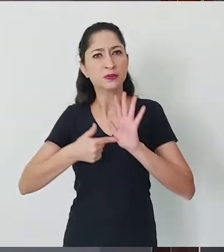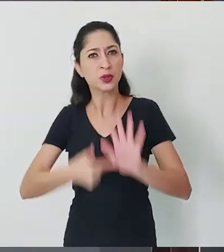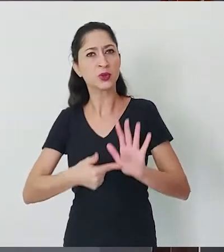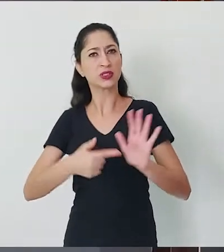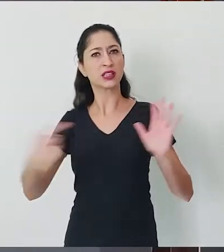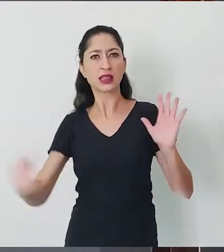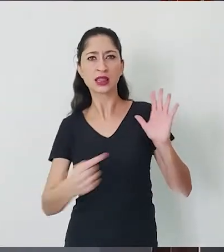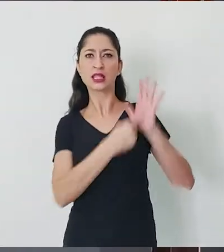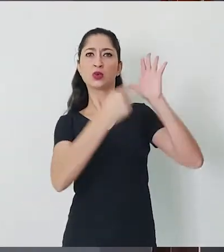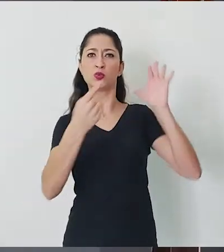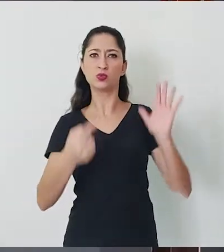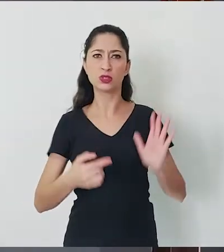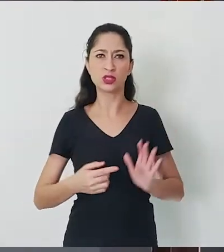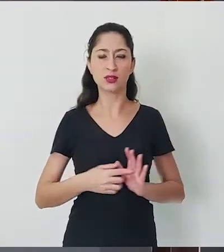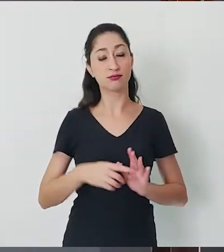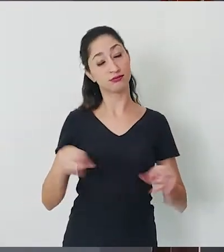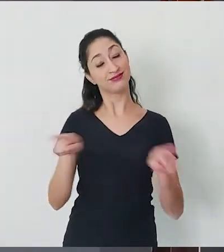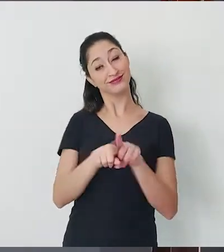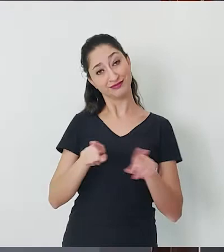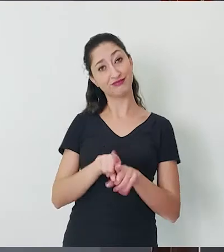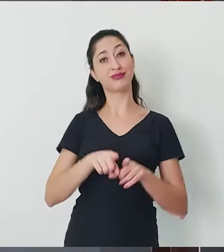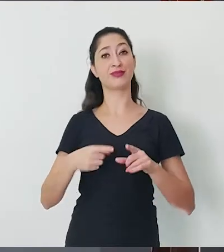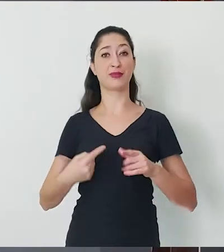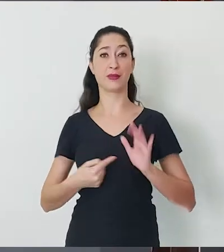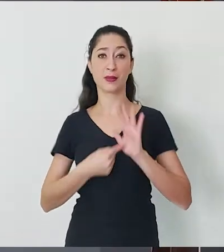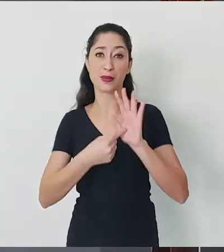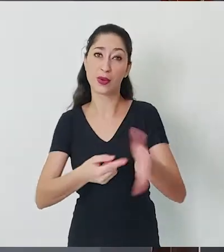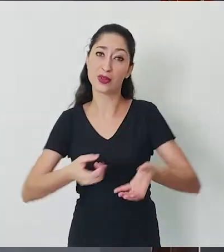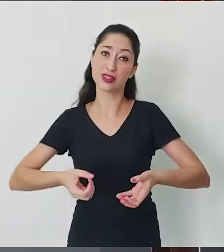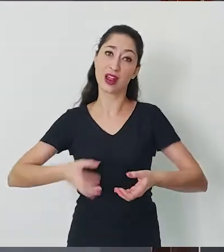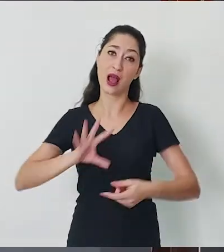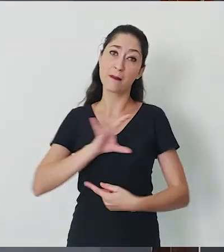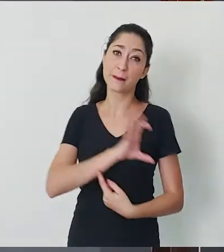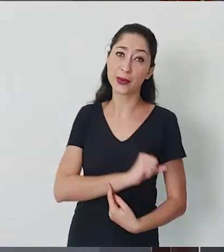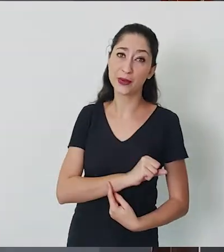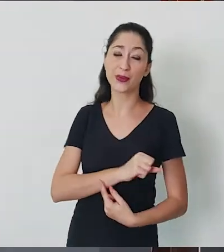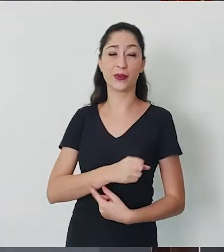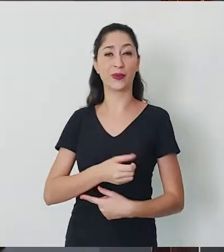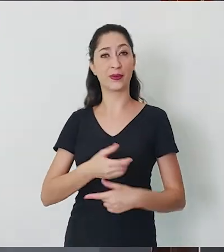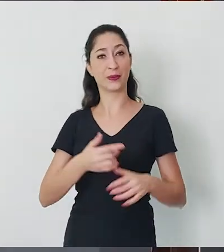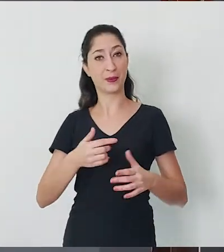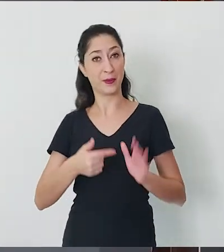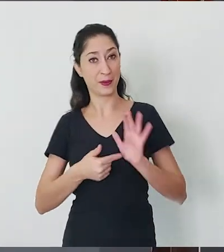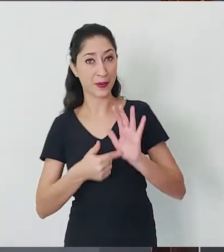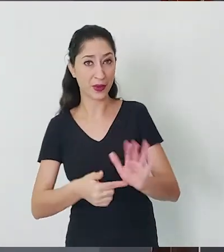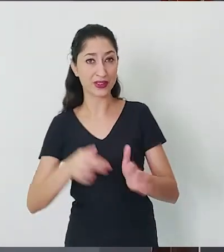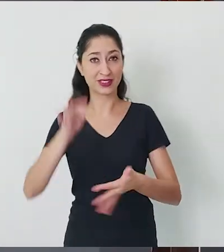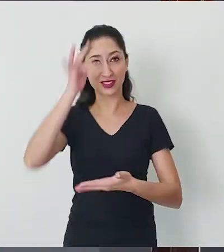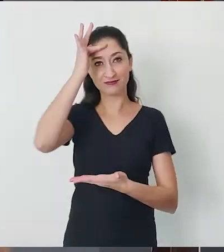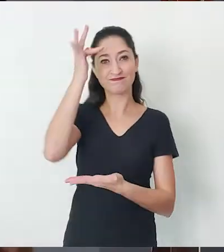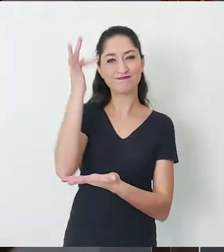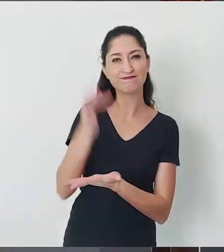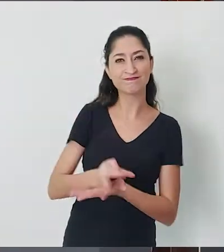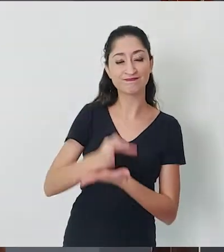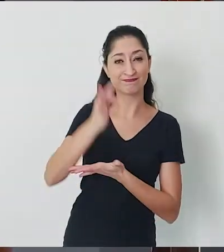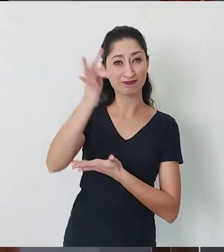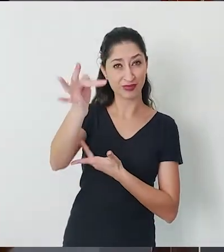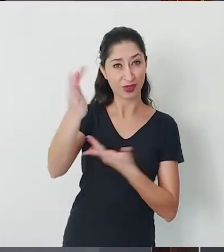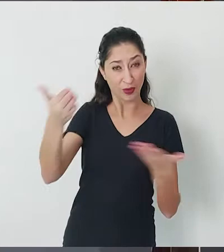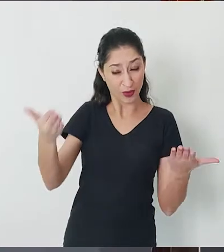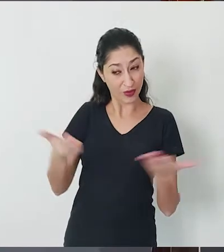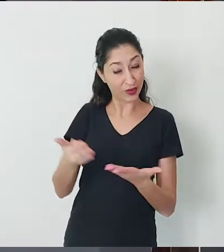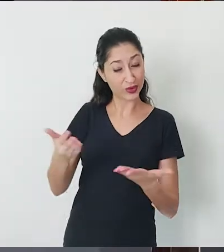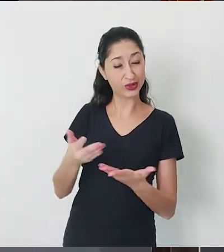nossas performances, e para além disso também a gente fala sobre amor, a gente fala sobre esperança, a gente traz